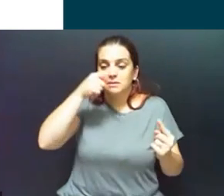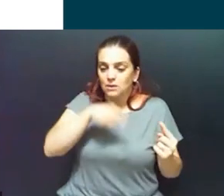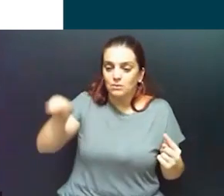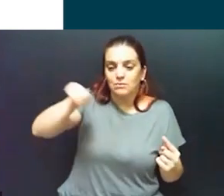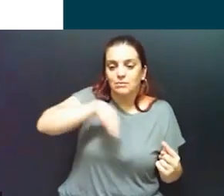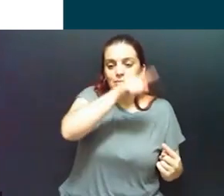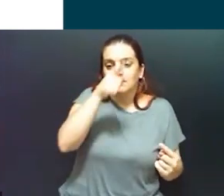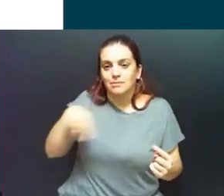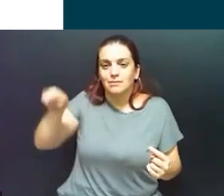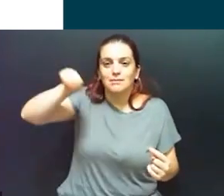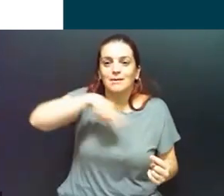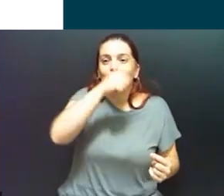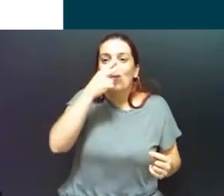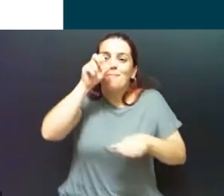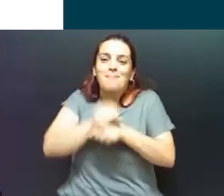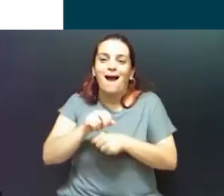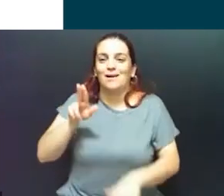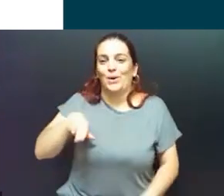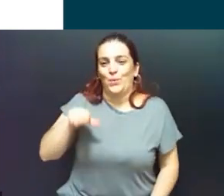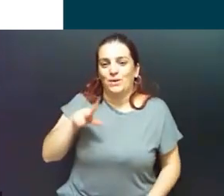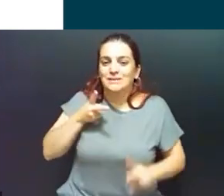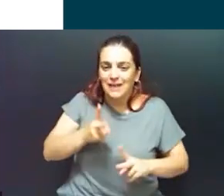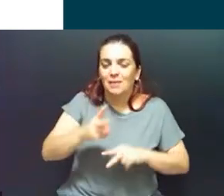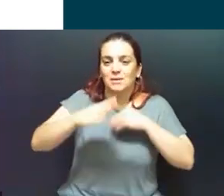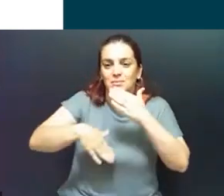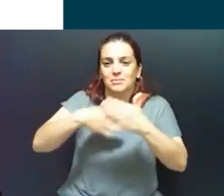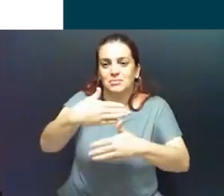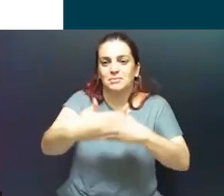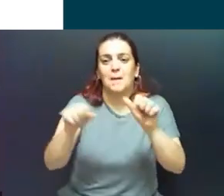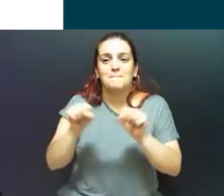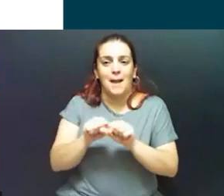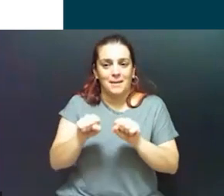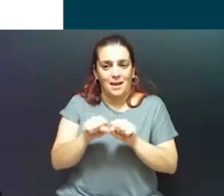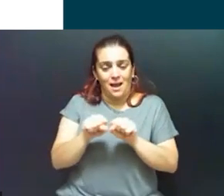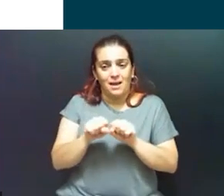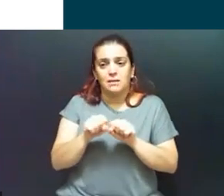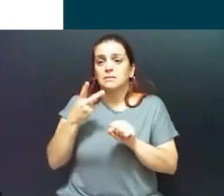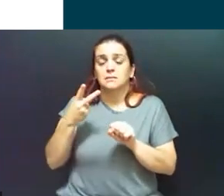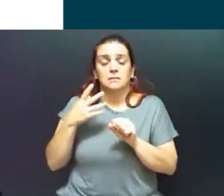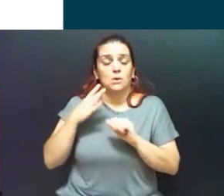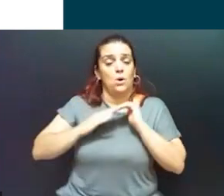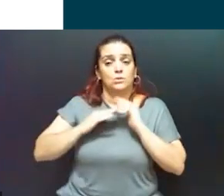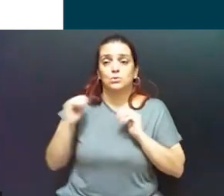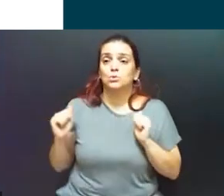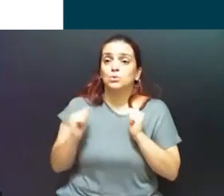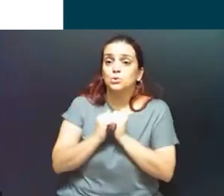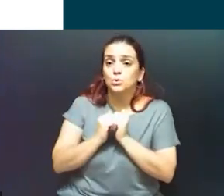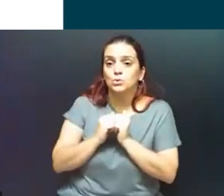pipelines automatizadas. E essas pipelines, elas são construídas em parceria com as pessoas que participam